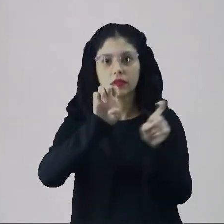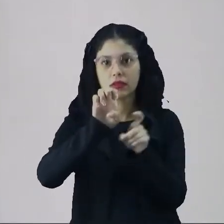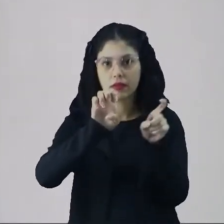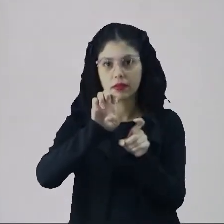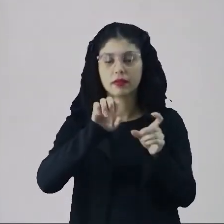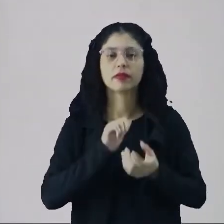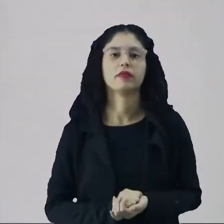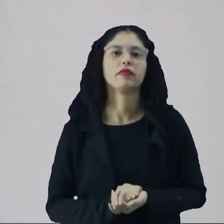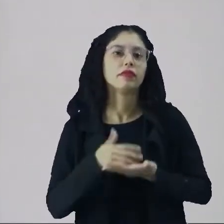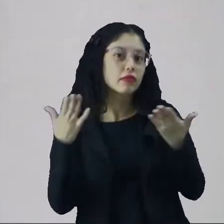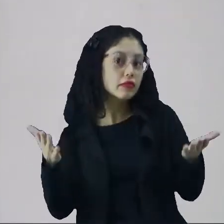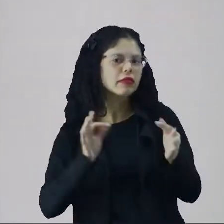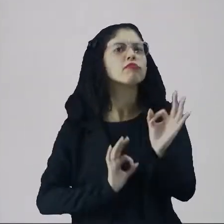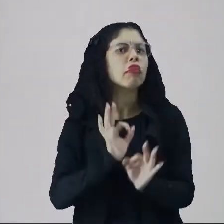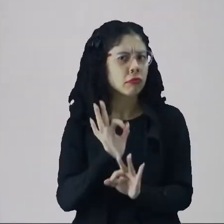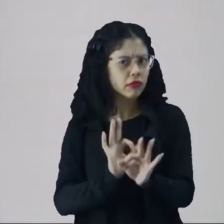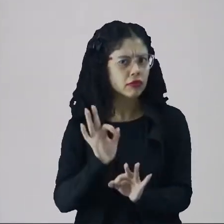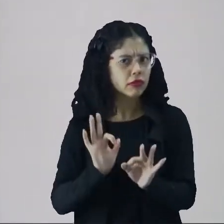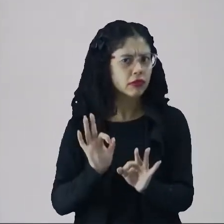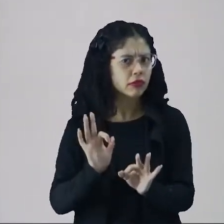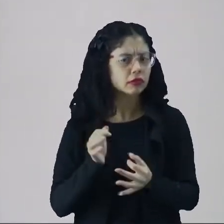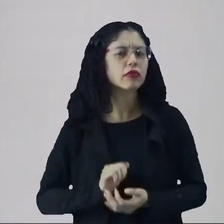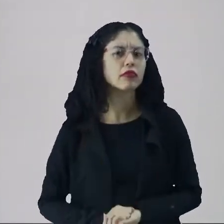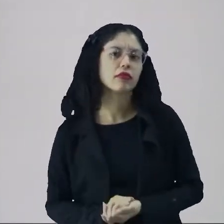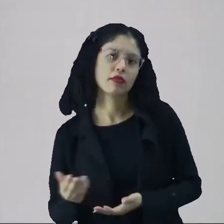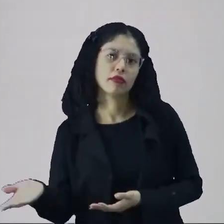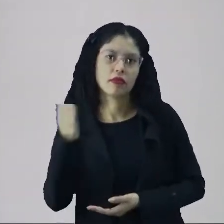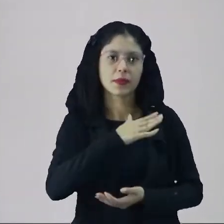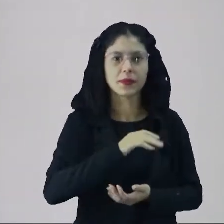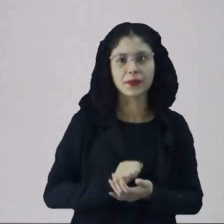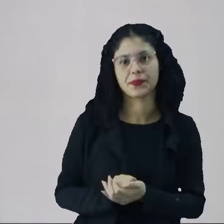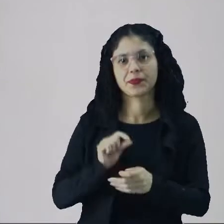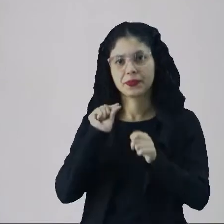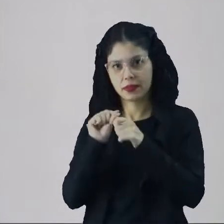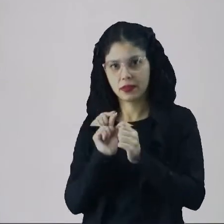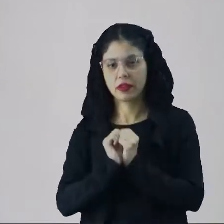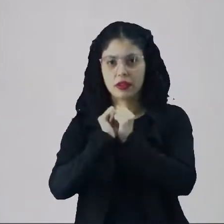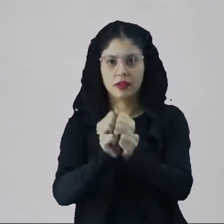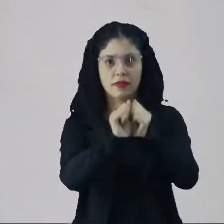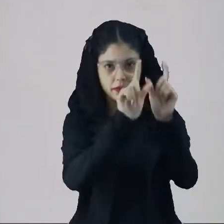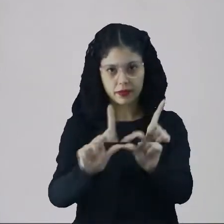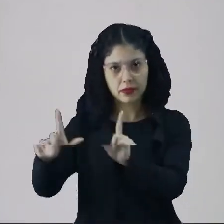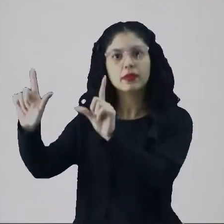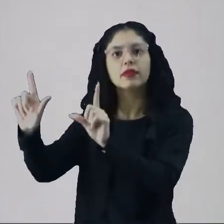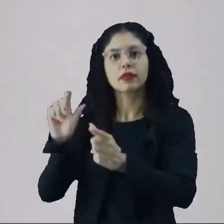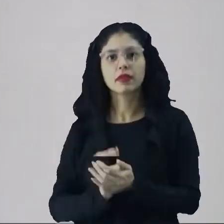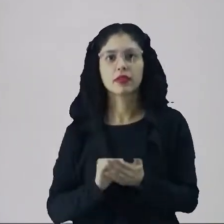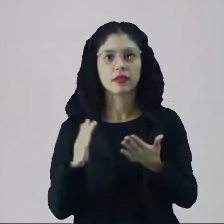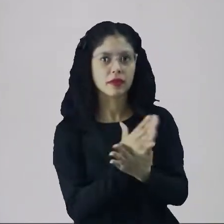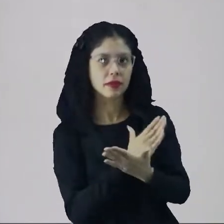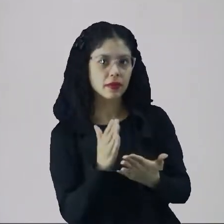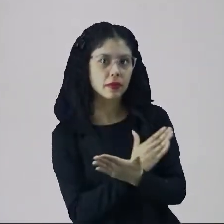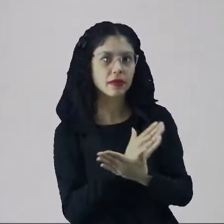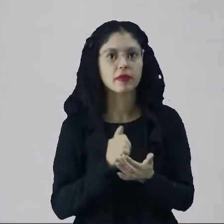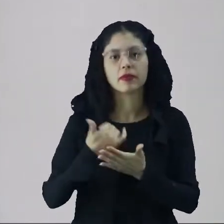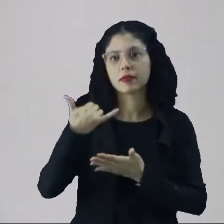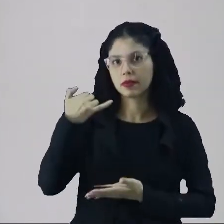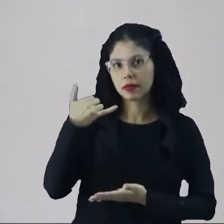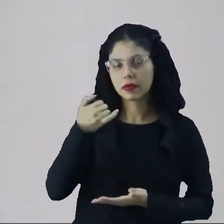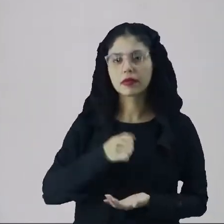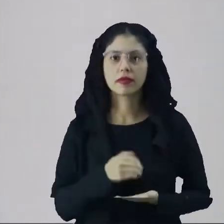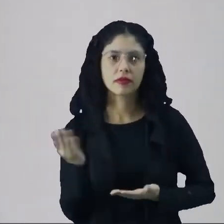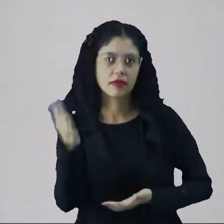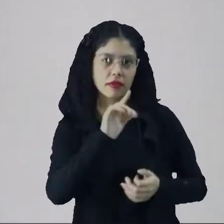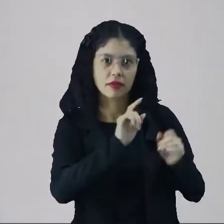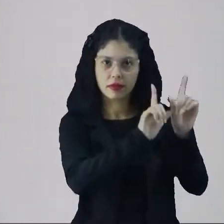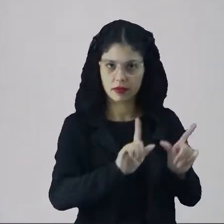exponencial. E aí, tá preparado para essa viagem? Então bora fazer isso aí, acompanha, pega caderno, pega caneta, chama a galerinha,